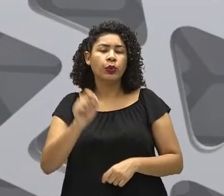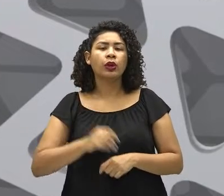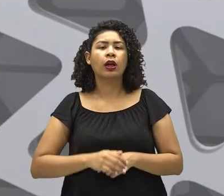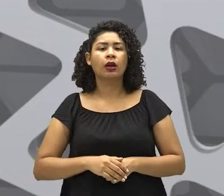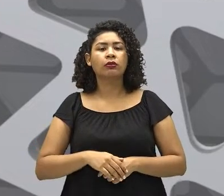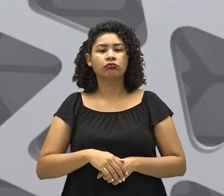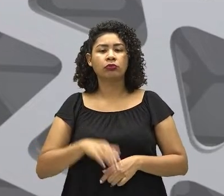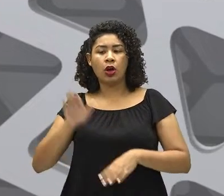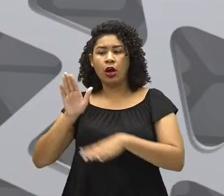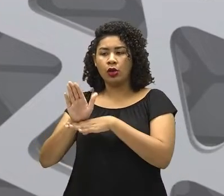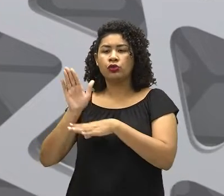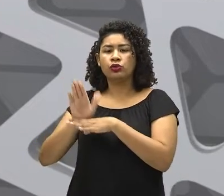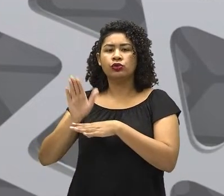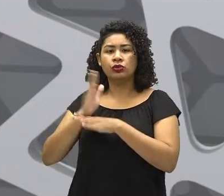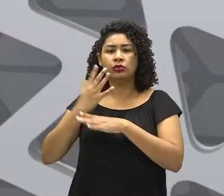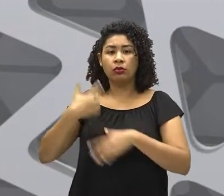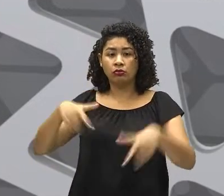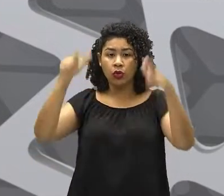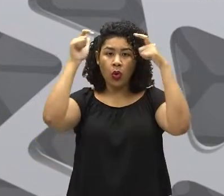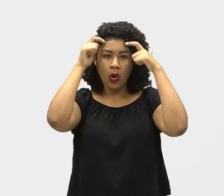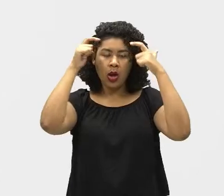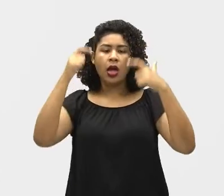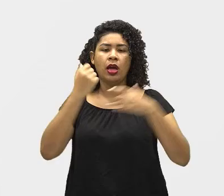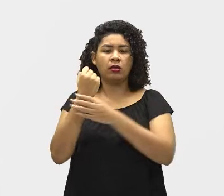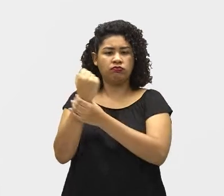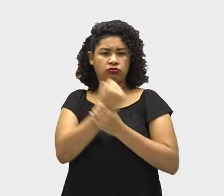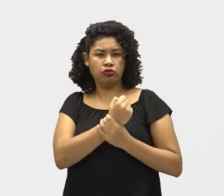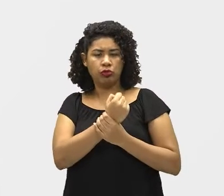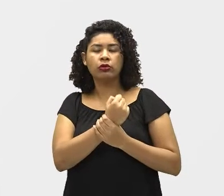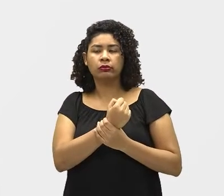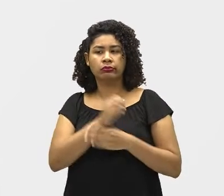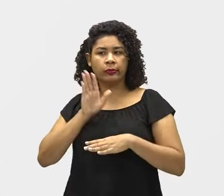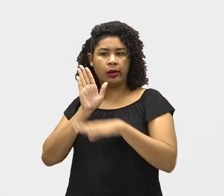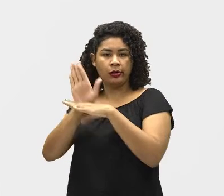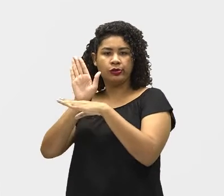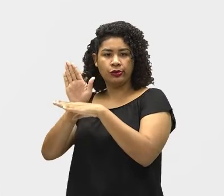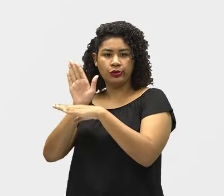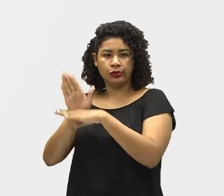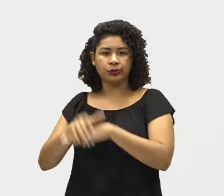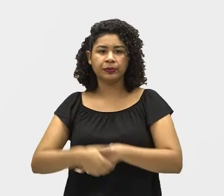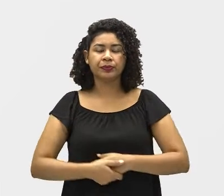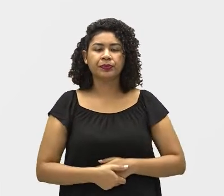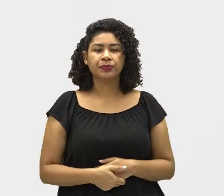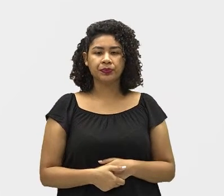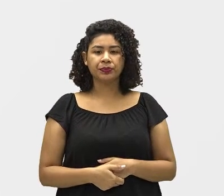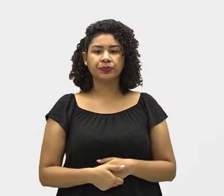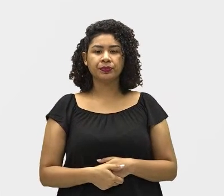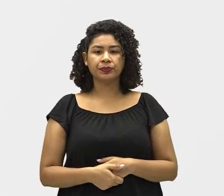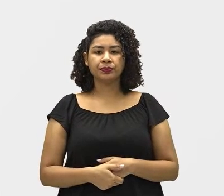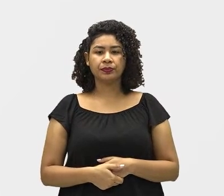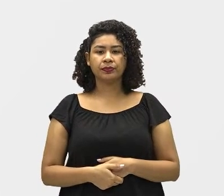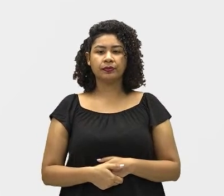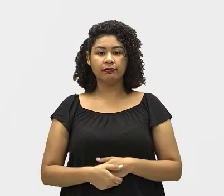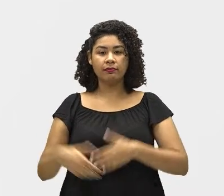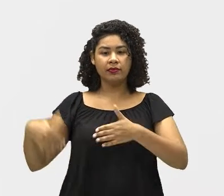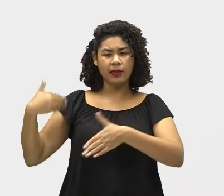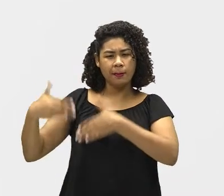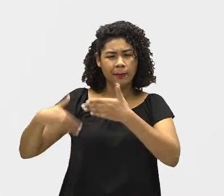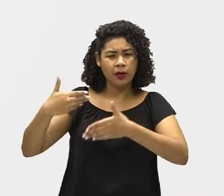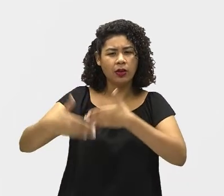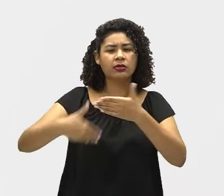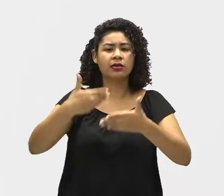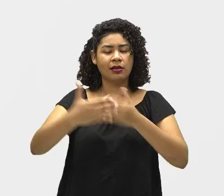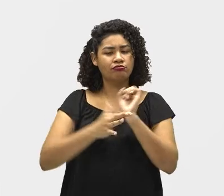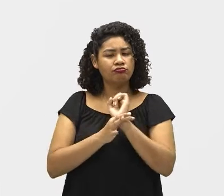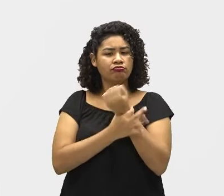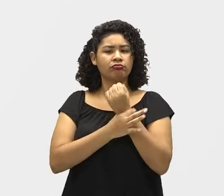reis absolutistas. Ok? Continuando o nosso texto. Então, em seu processo de afirmação